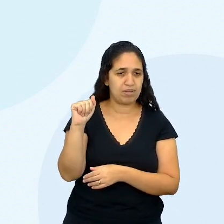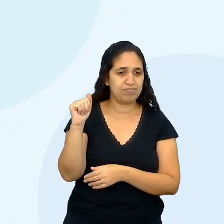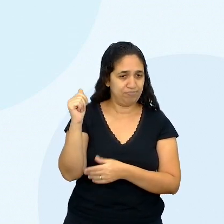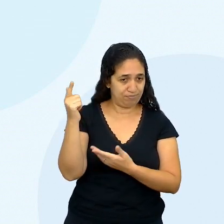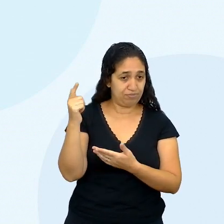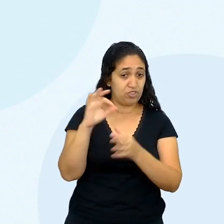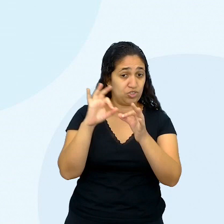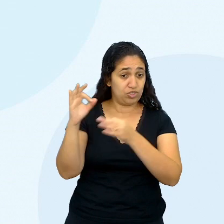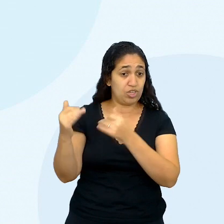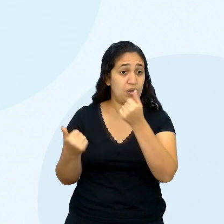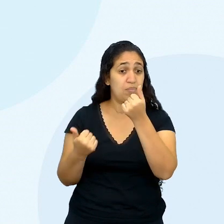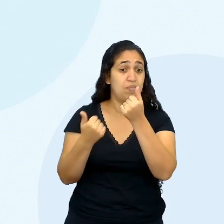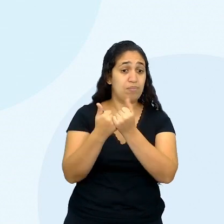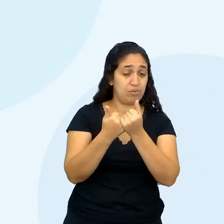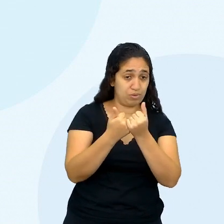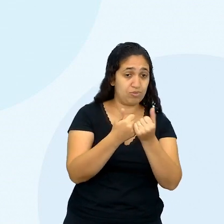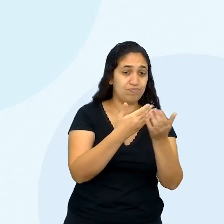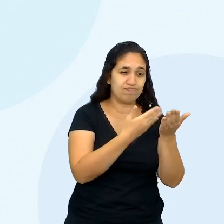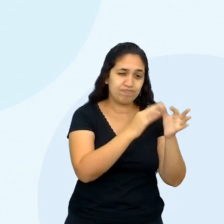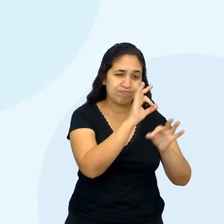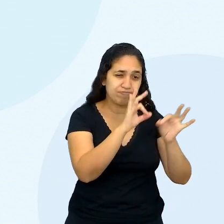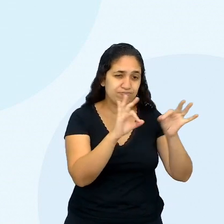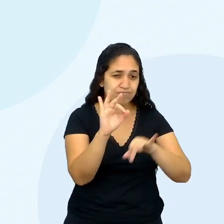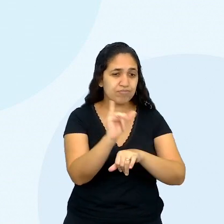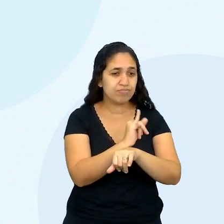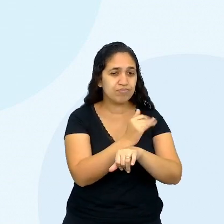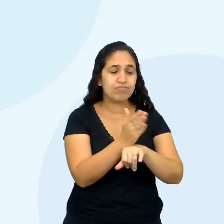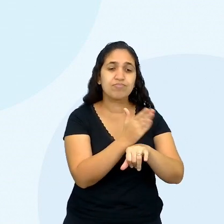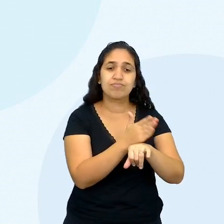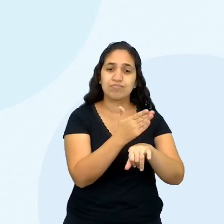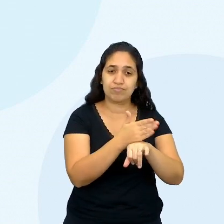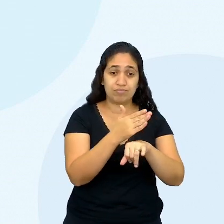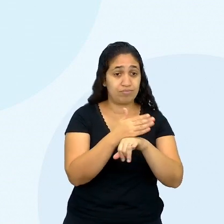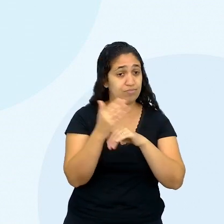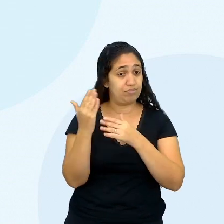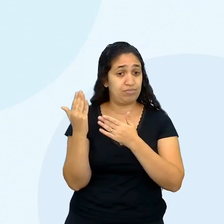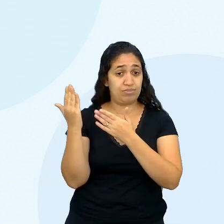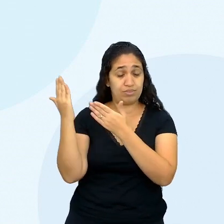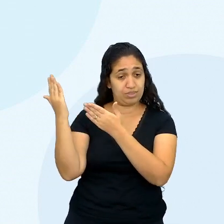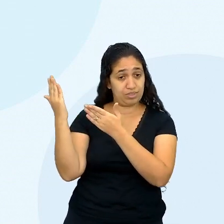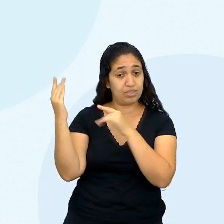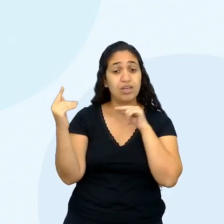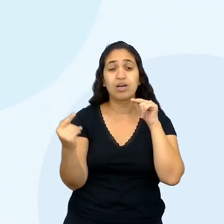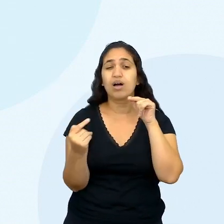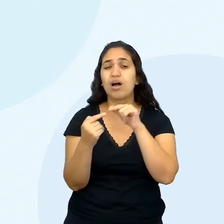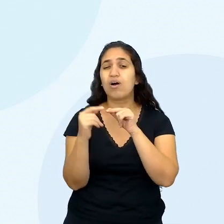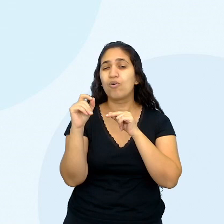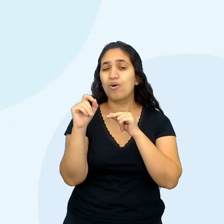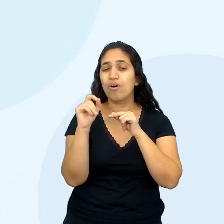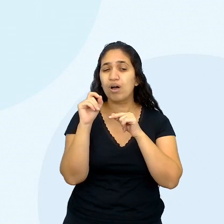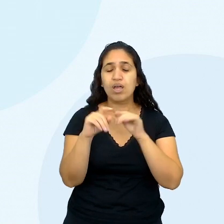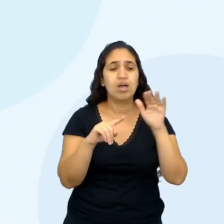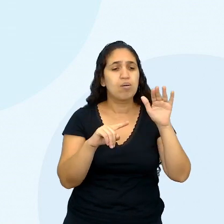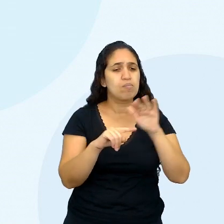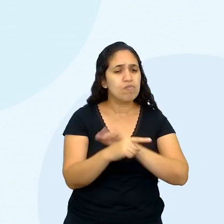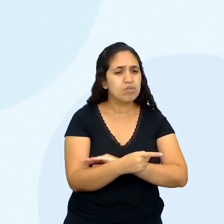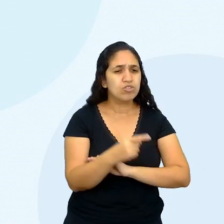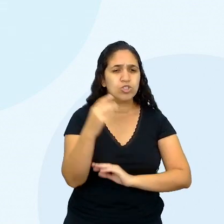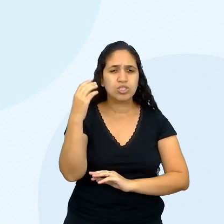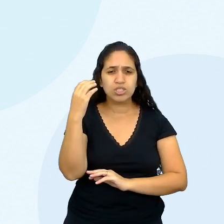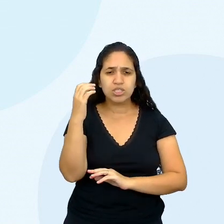planejamento e práticas de aprofundamento. Esse caso específico é do aprofundamento de ciências